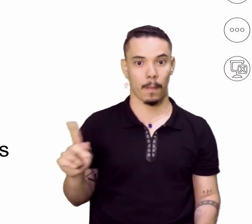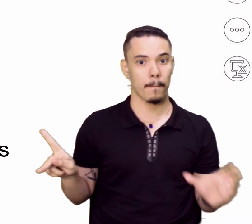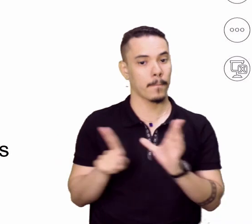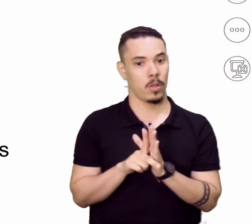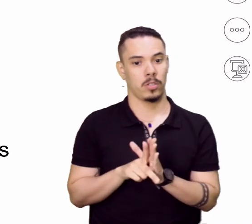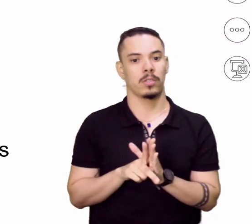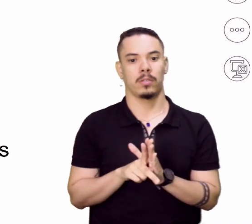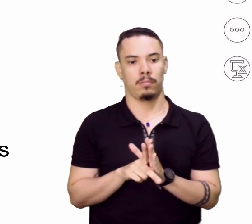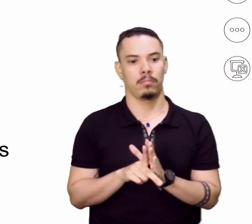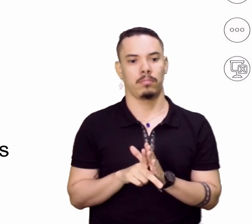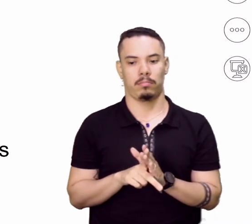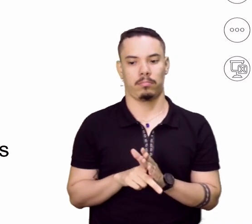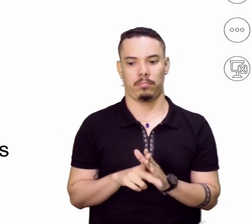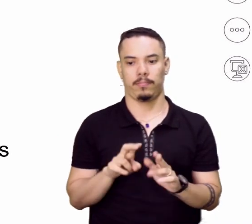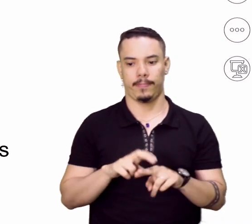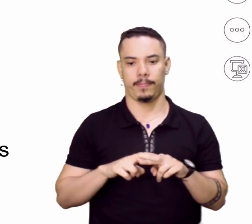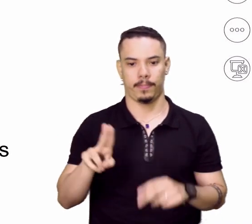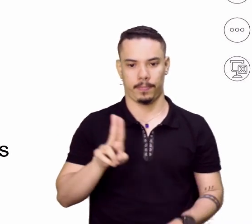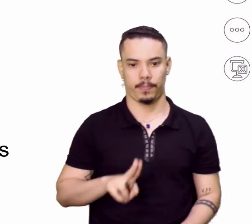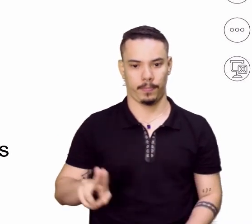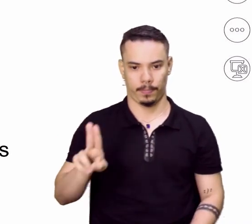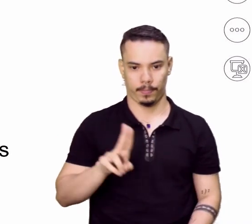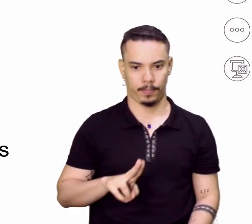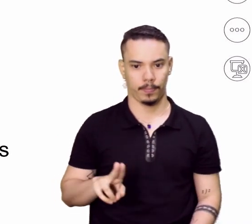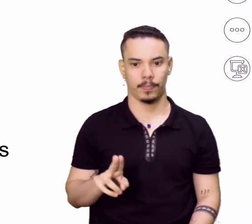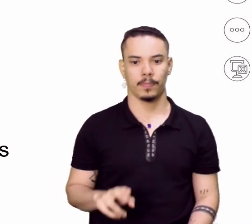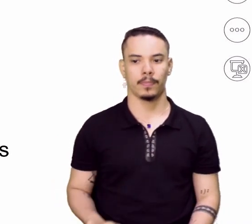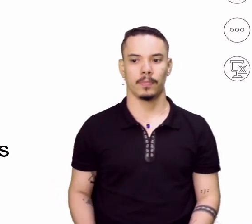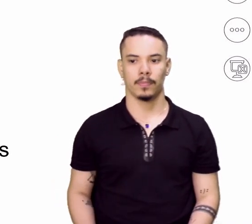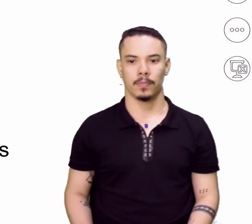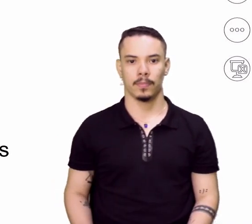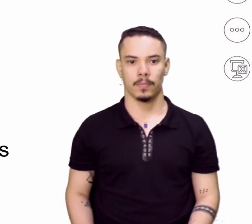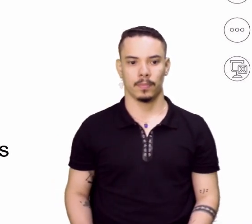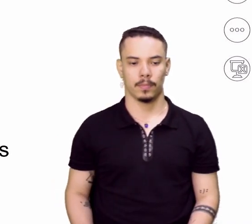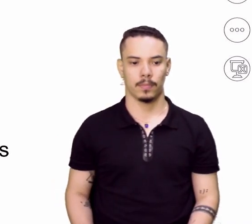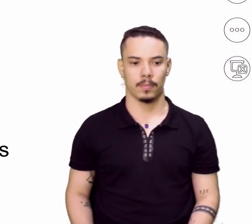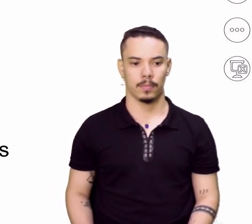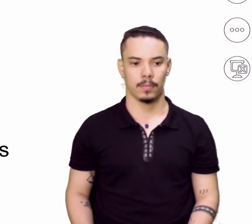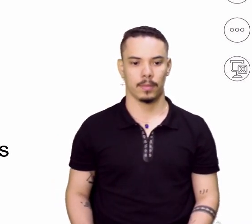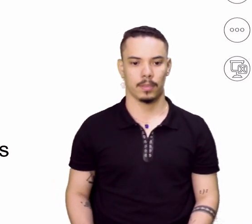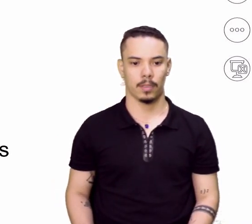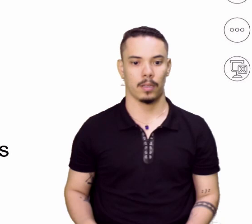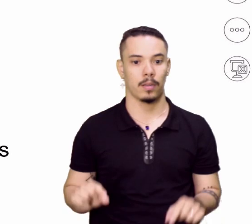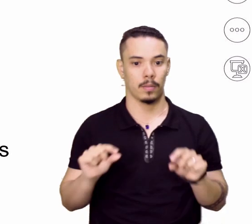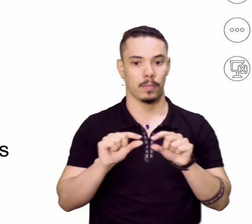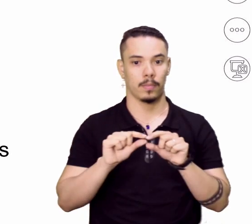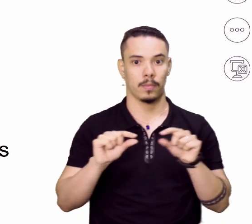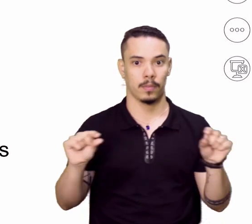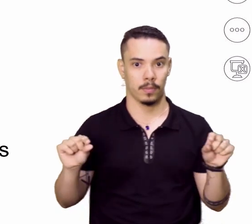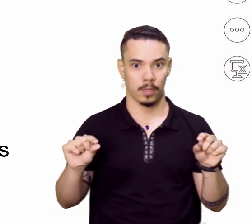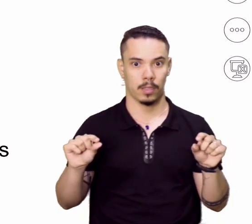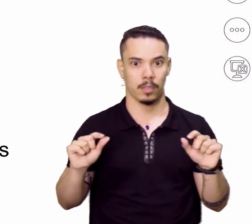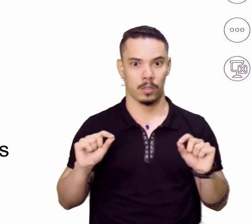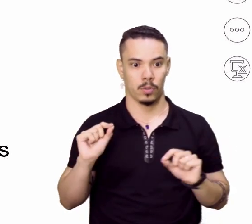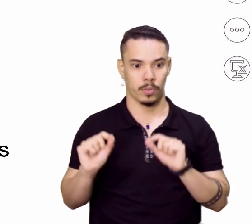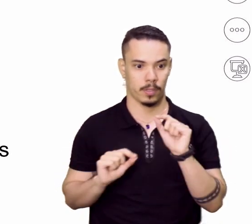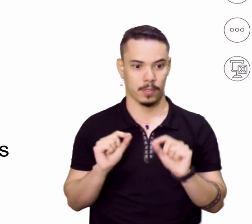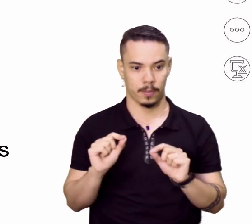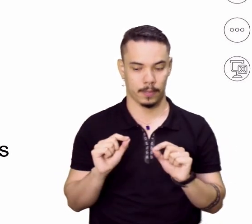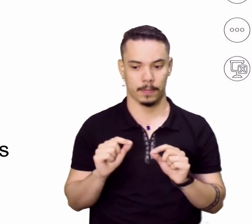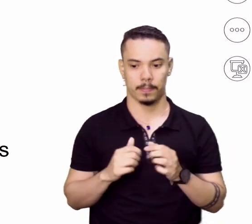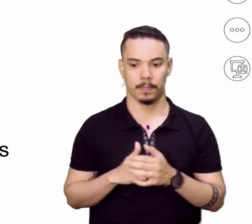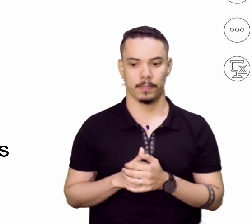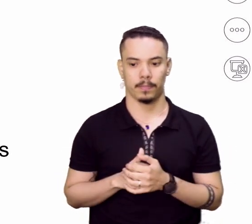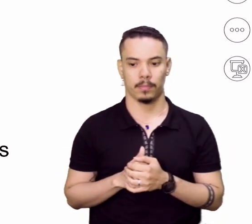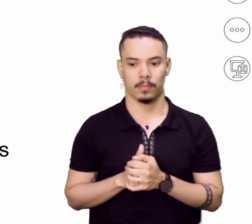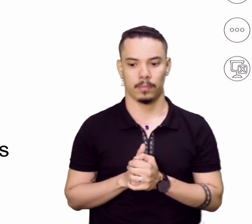posse. Você vai usar o whose. Tudo bem? E é uma frase aí, é uma frase que você tem aí o